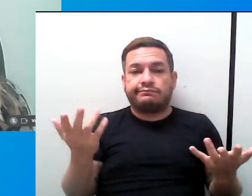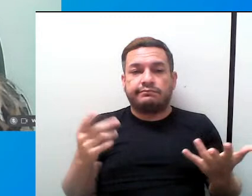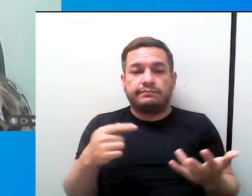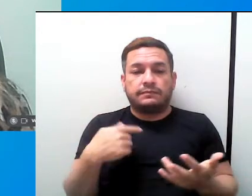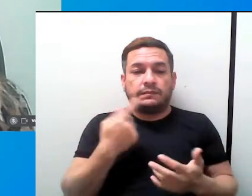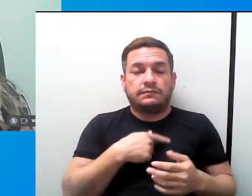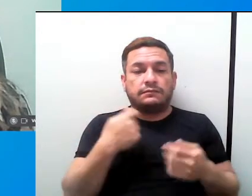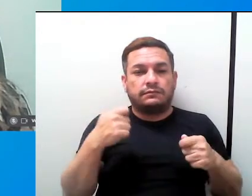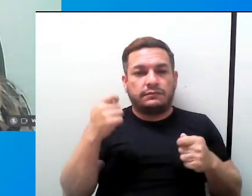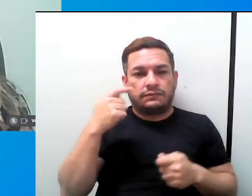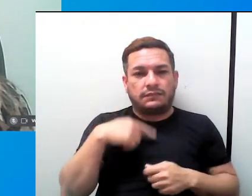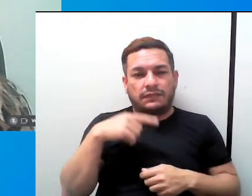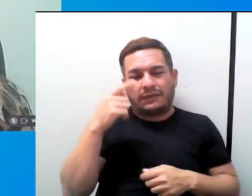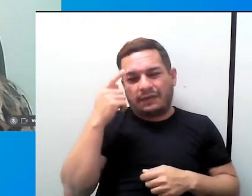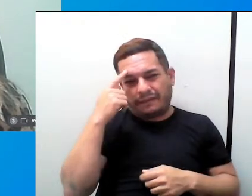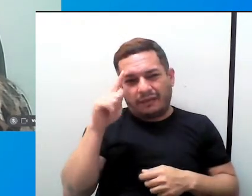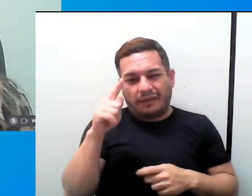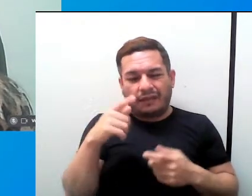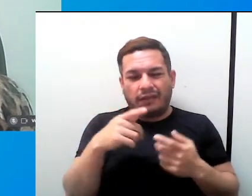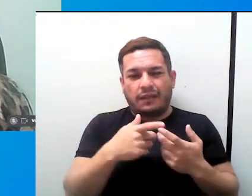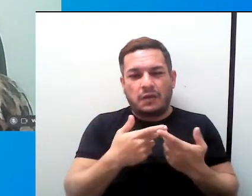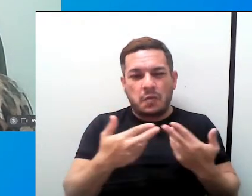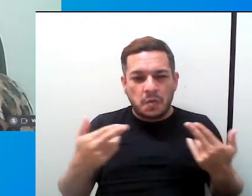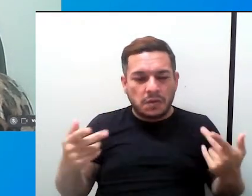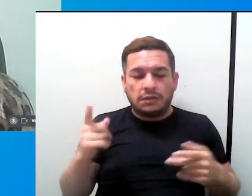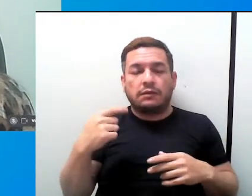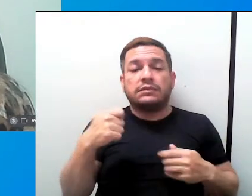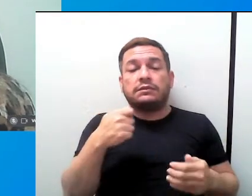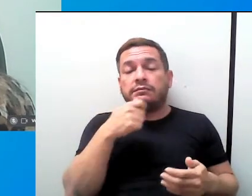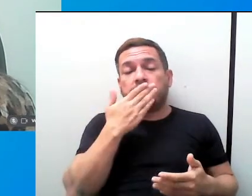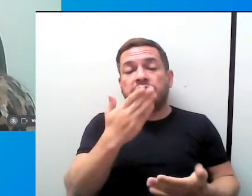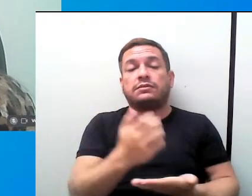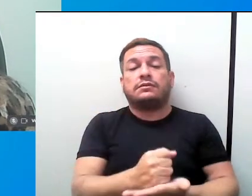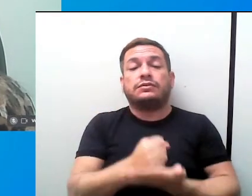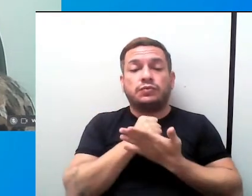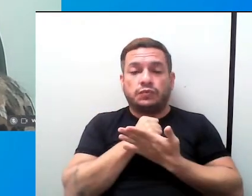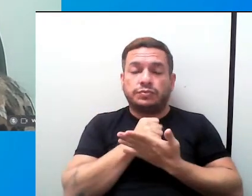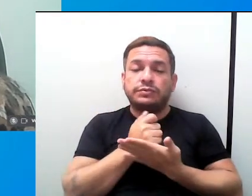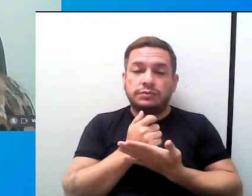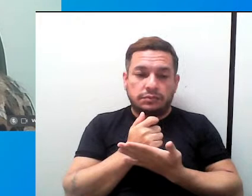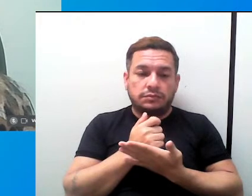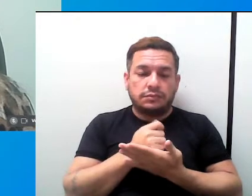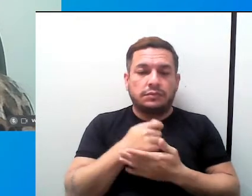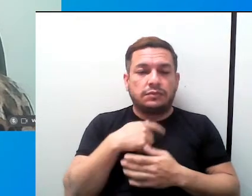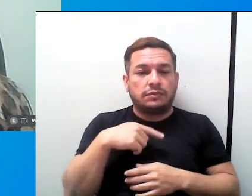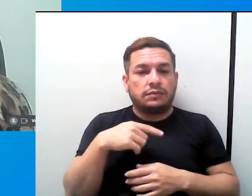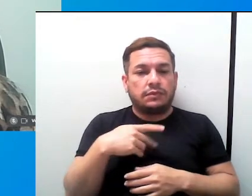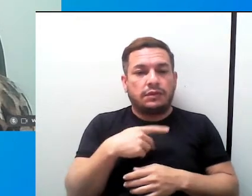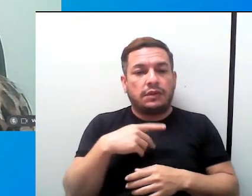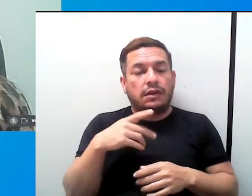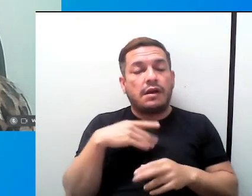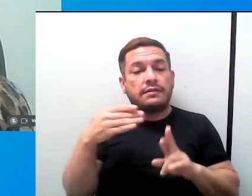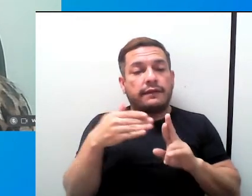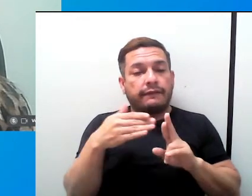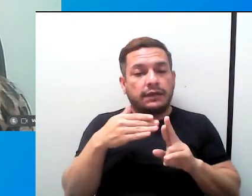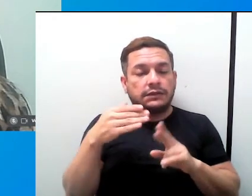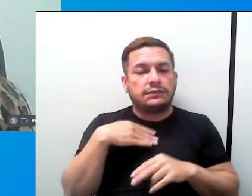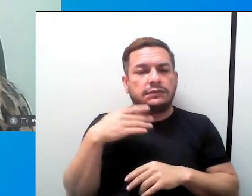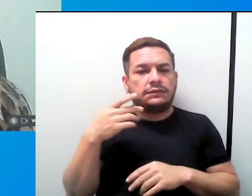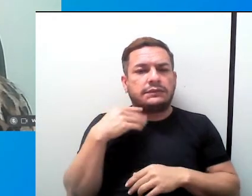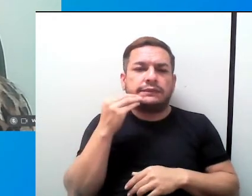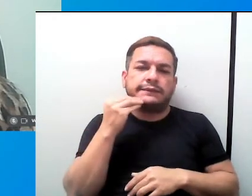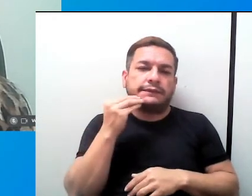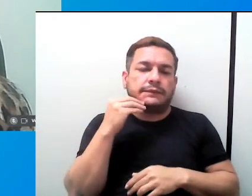precisa inventar a roda, a gente só precisa pedir ajuda. Pedir ajuda, buscar essas referências e, com